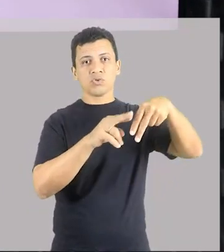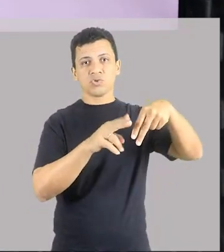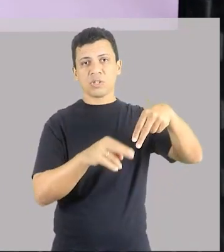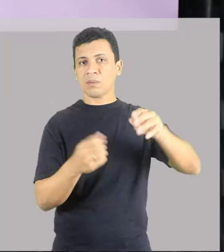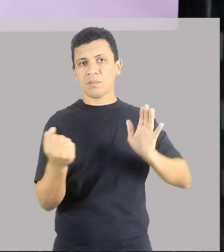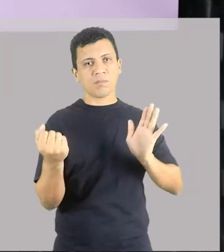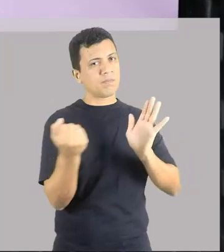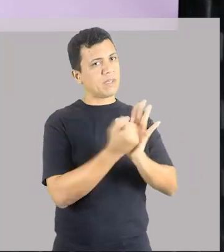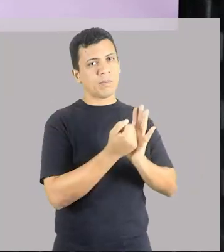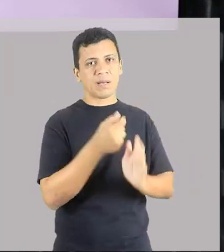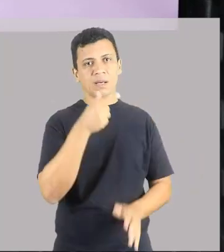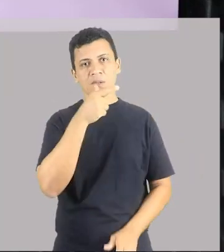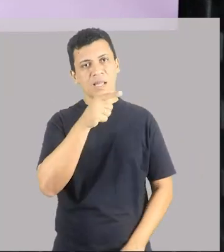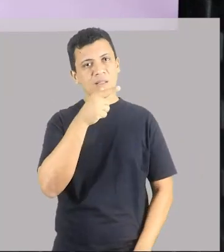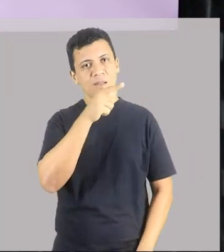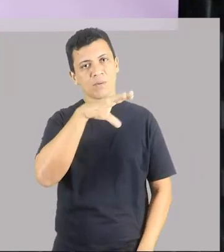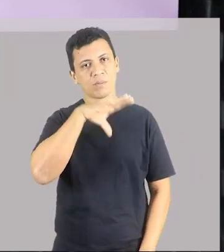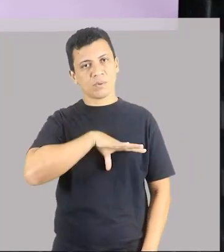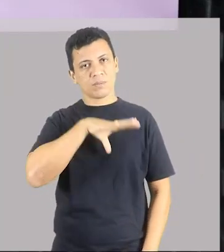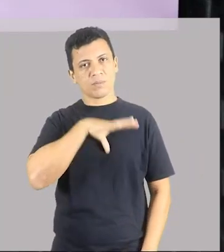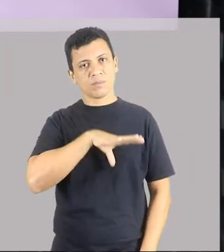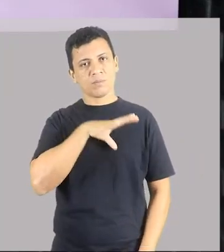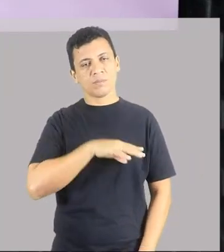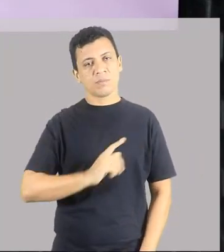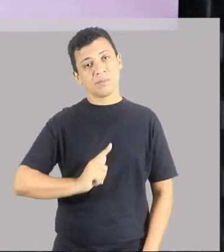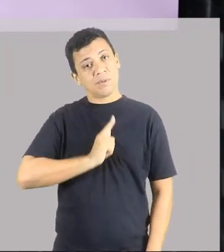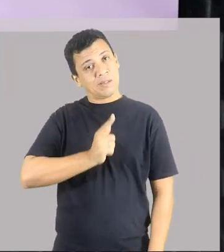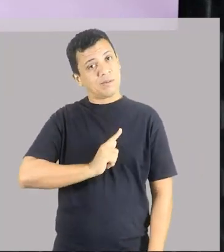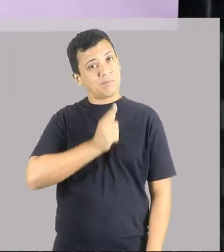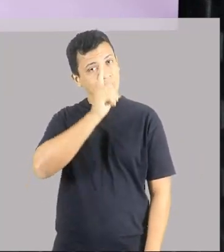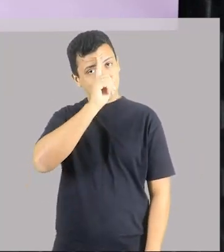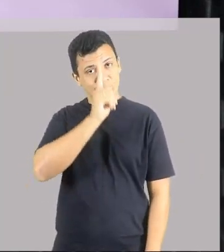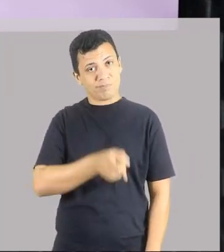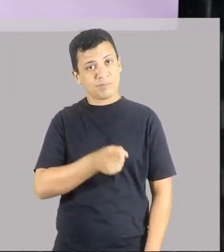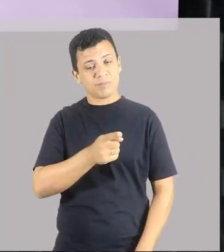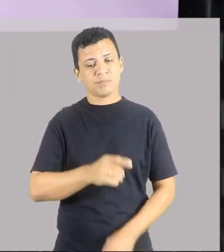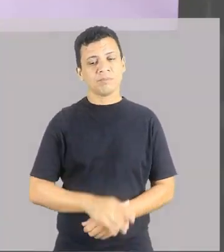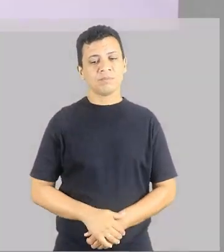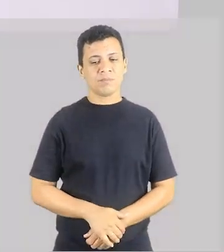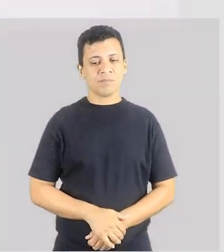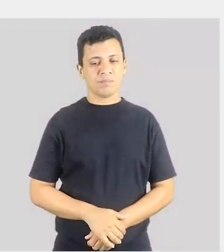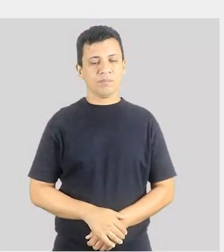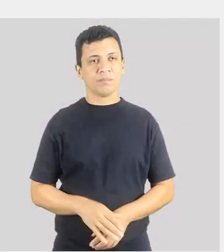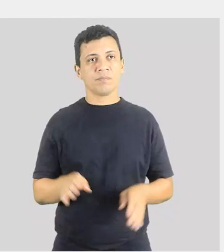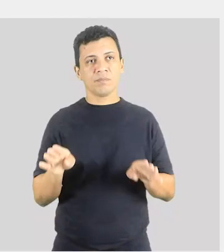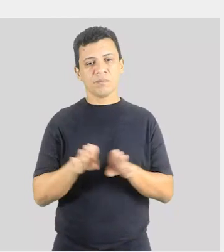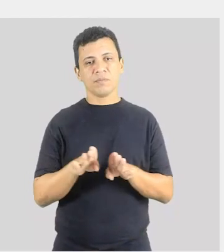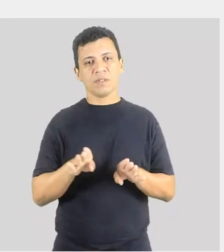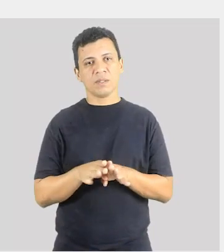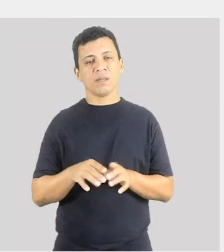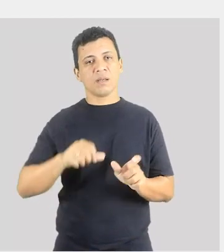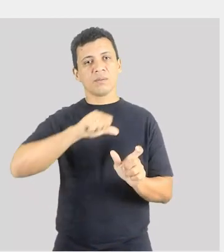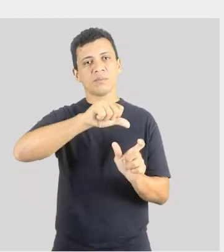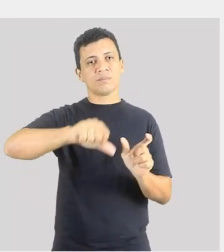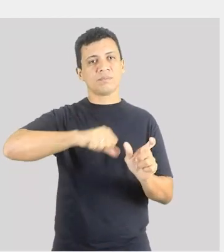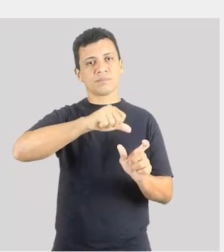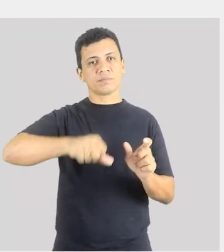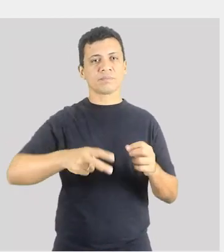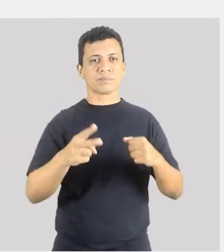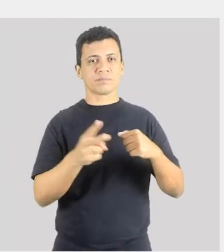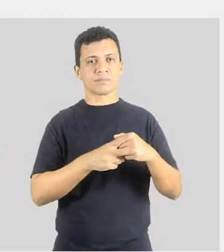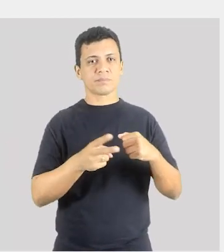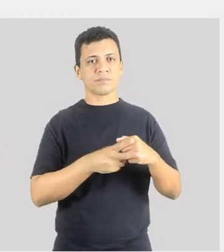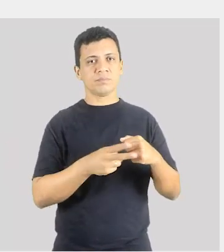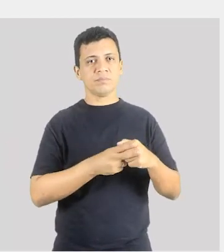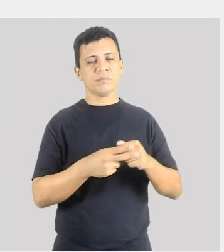demarcado na nossa língua é assim que a gramática determina ok Aí teria temos aqui as desinências verbais elas